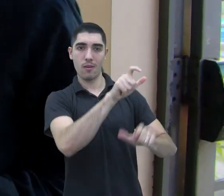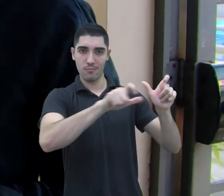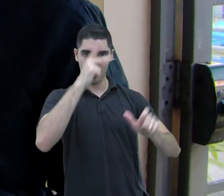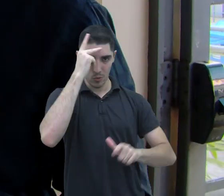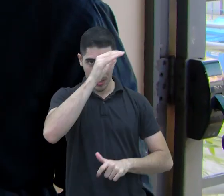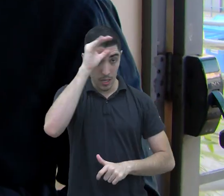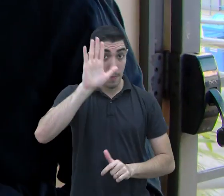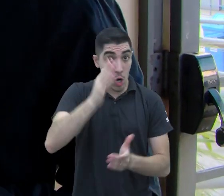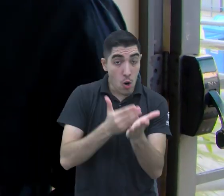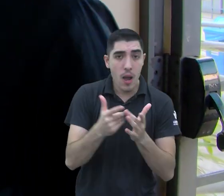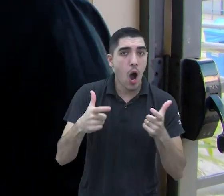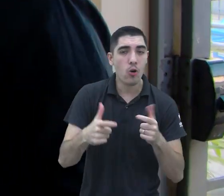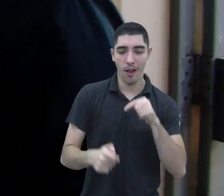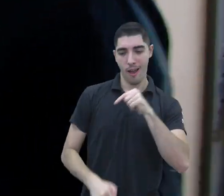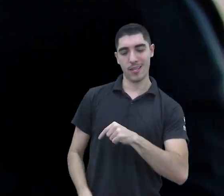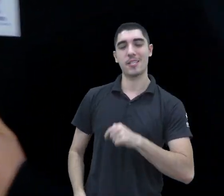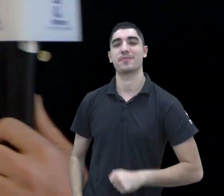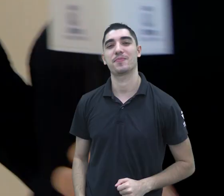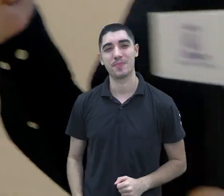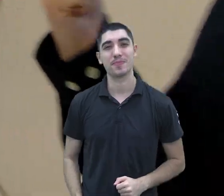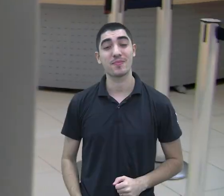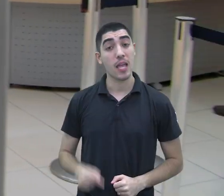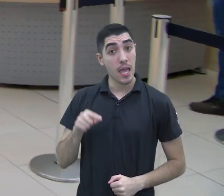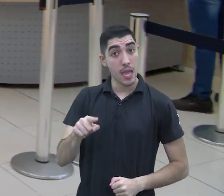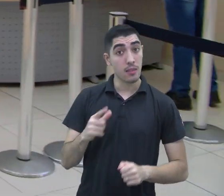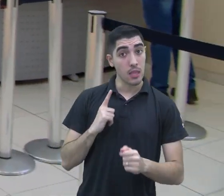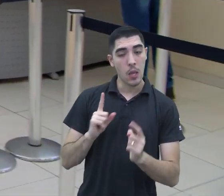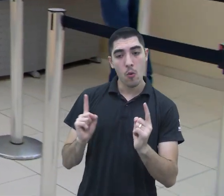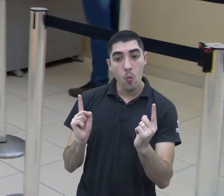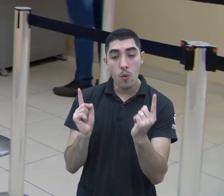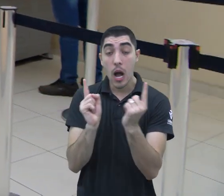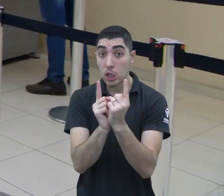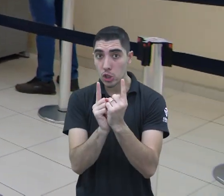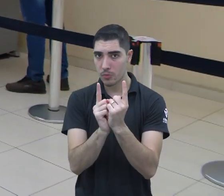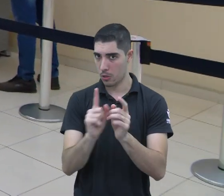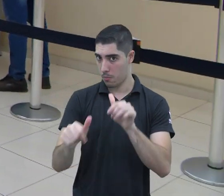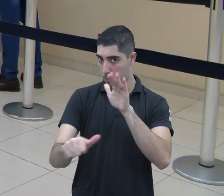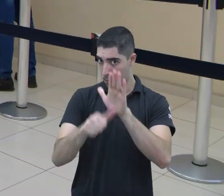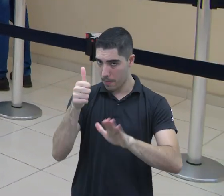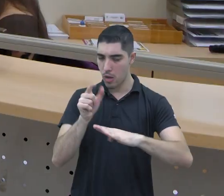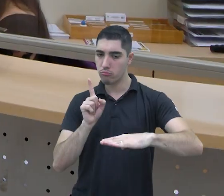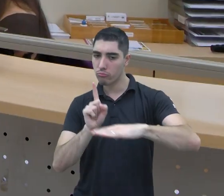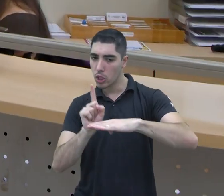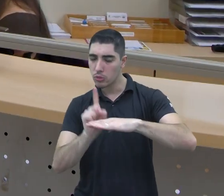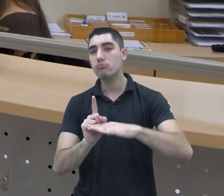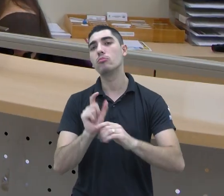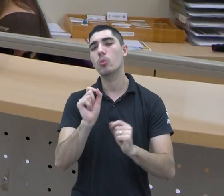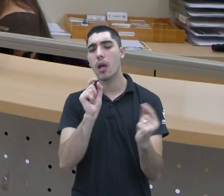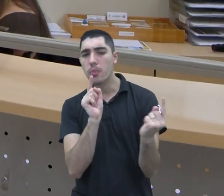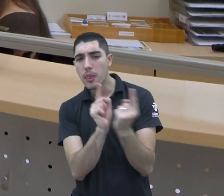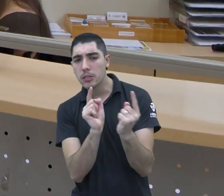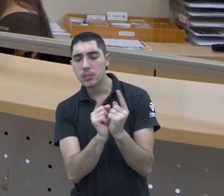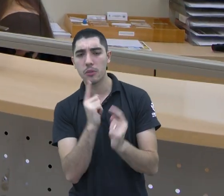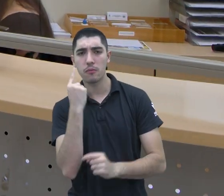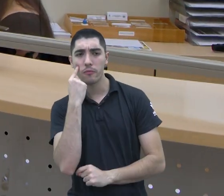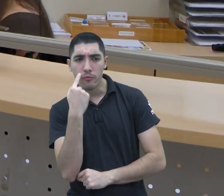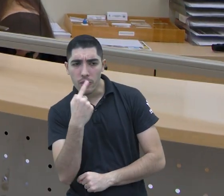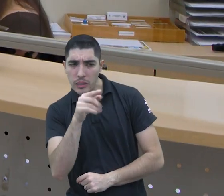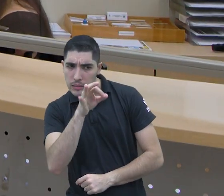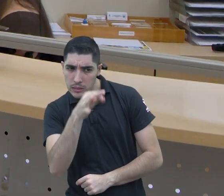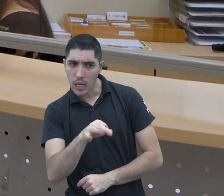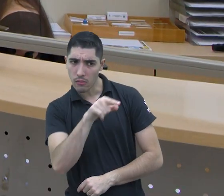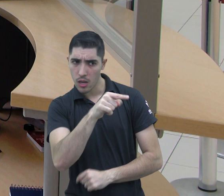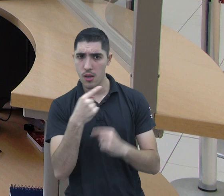para isso acontecer, o trabalho começa bem aqui. A triagem é o primeiro contato. Aqui é feito um atendimento rápido para